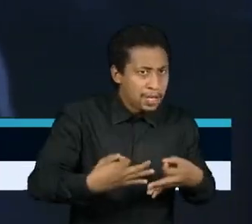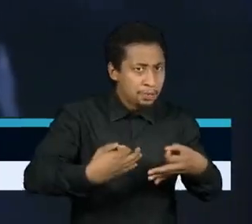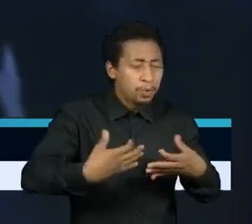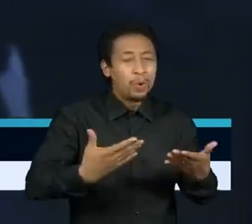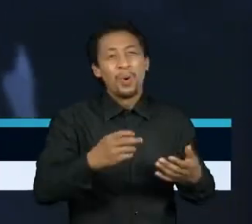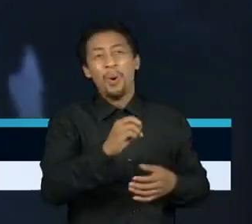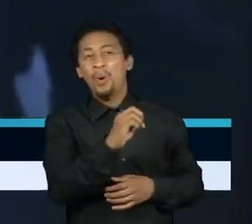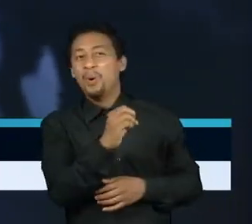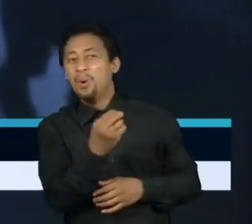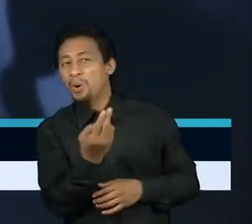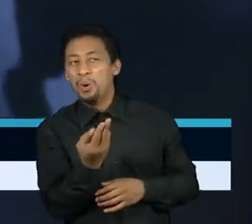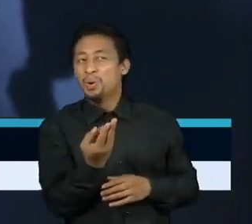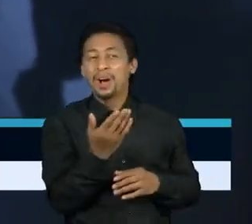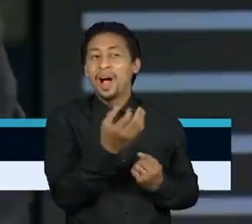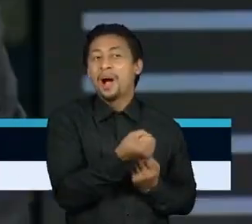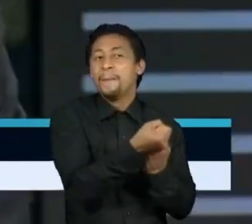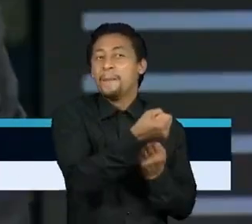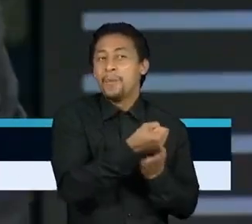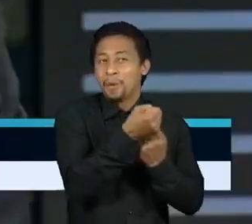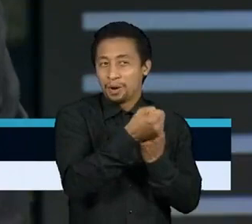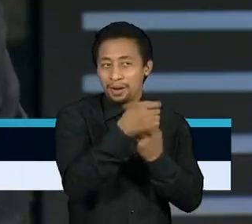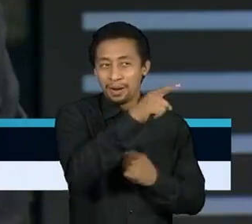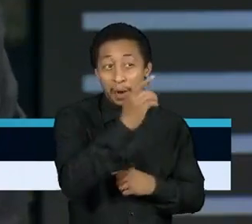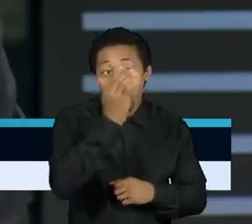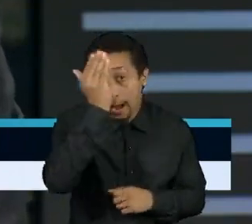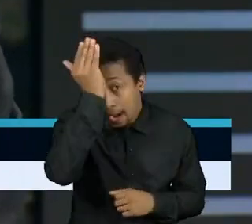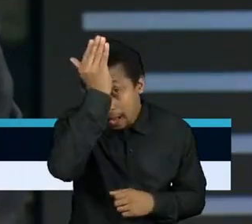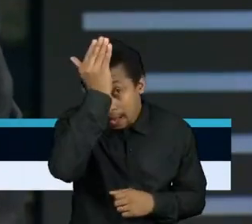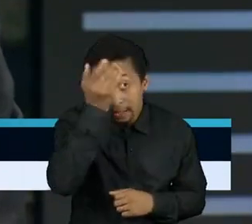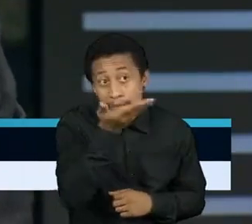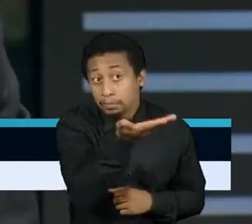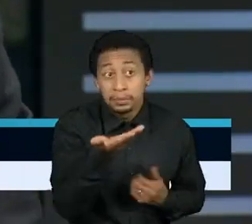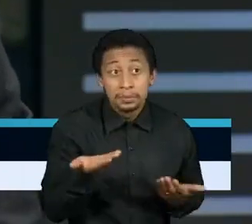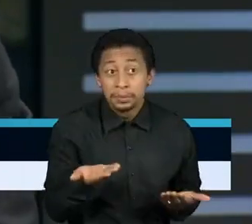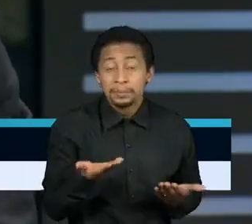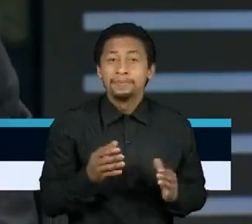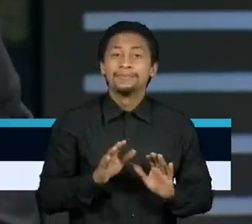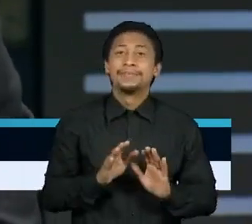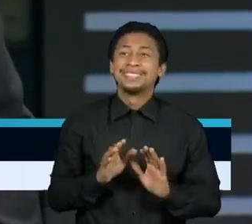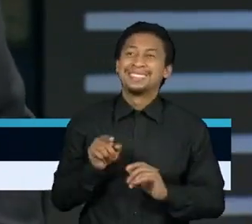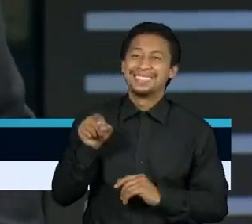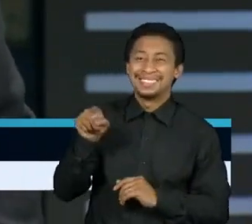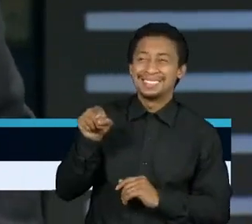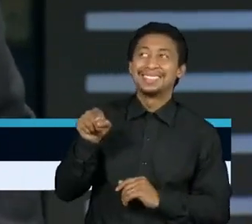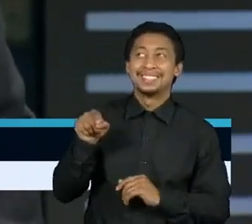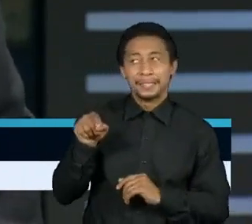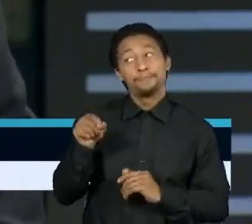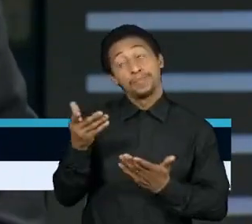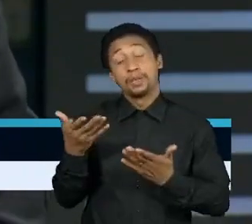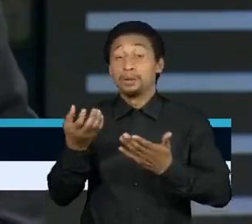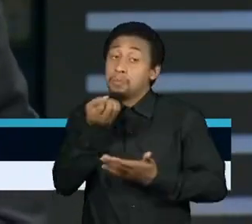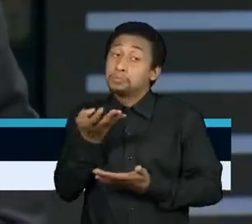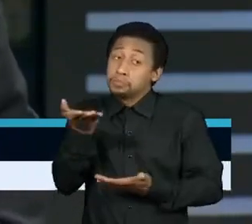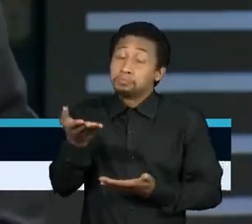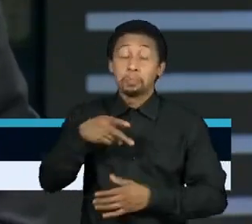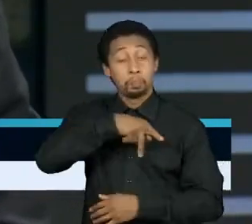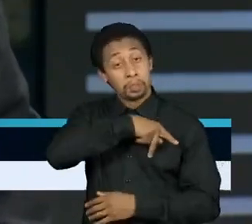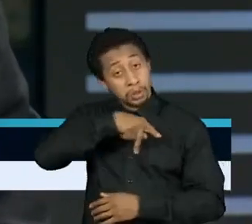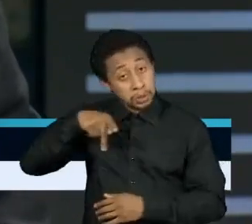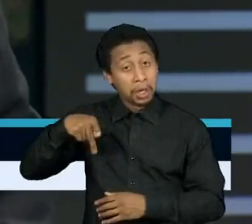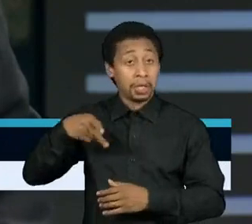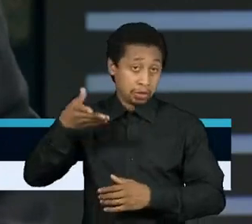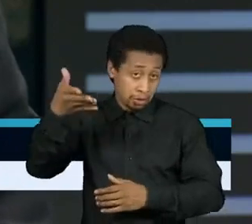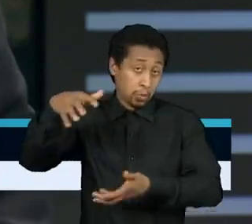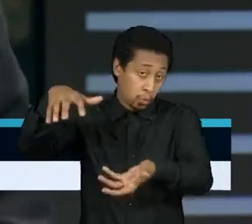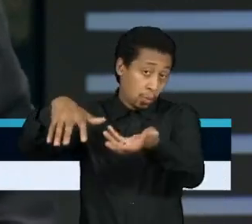eleitoral para o Gilberto Kassab? Ele está colocado como um candidato, olha, é presidente do Congresso, é uma figura